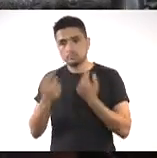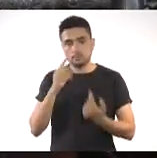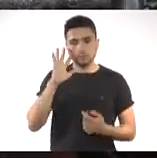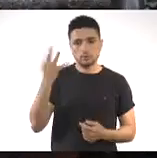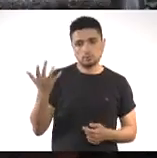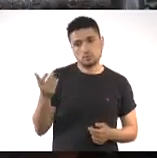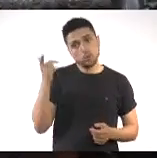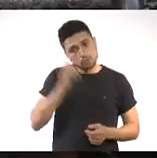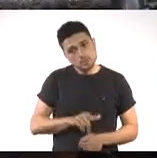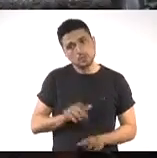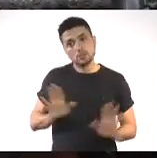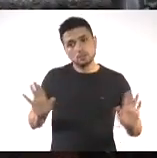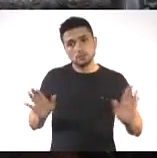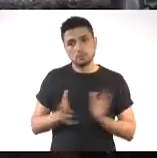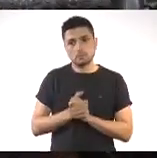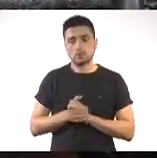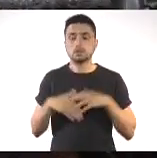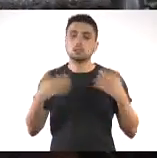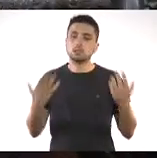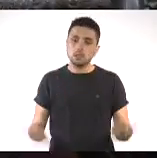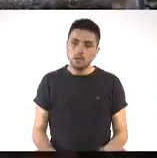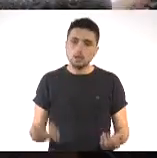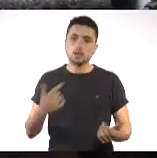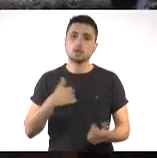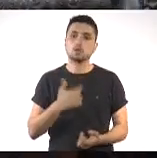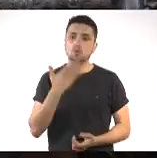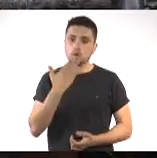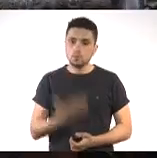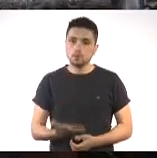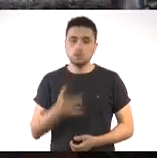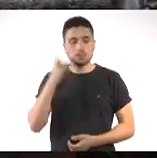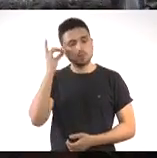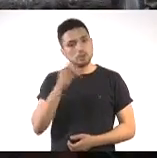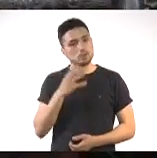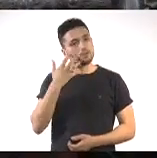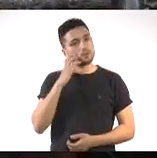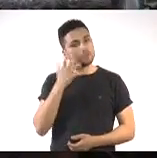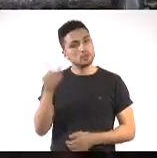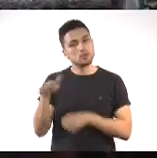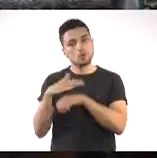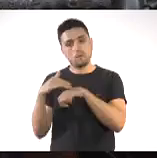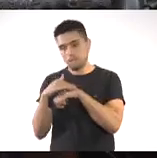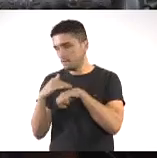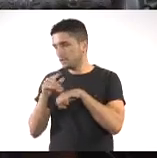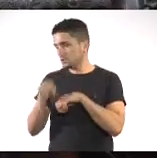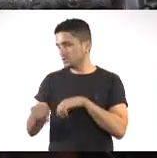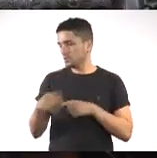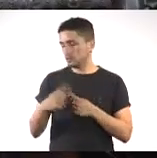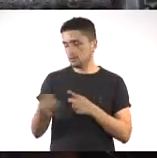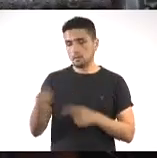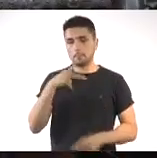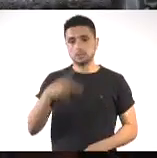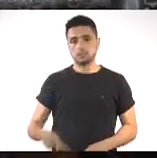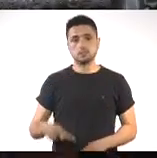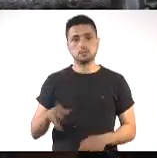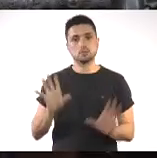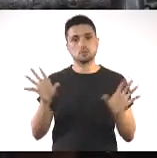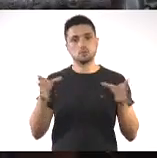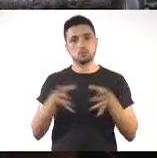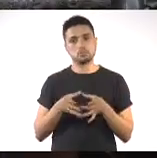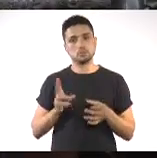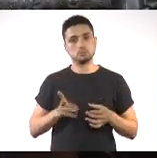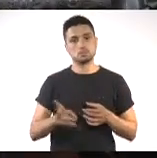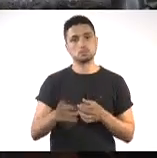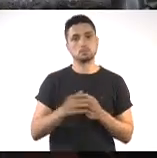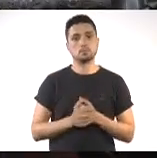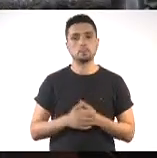bem. Então, eu vou pedir ao deputado Valdec que possa conversar com Vossa Excelência, que é presidente da comissão permanente, para